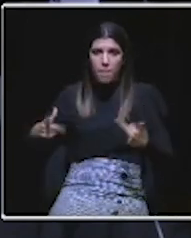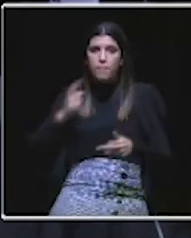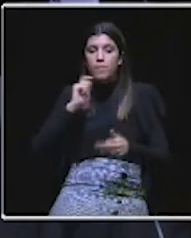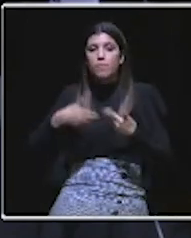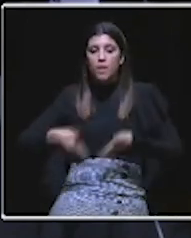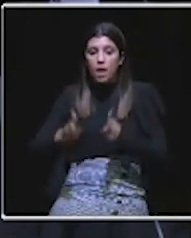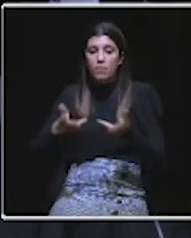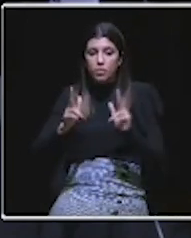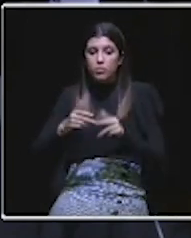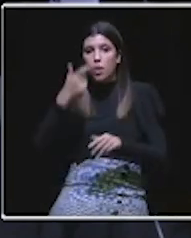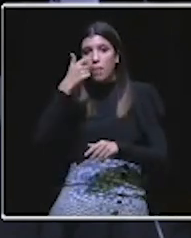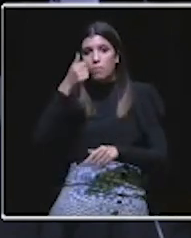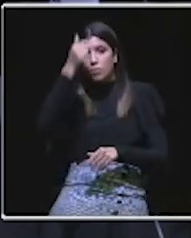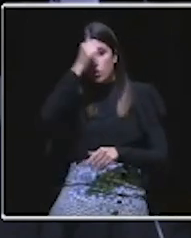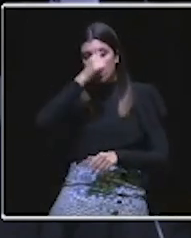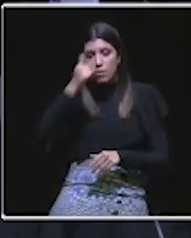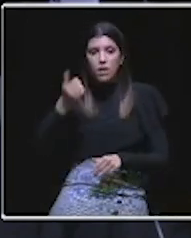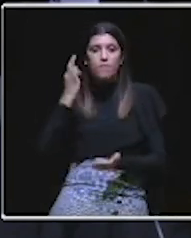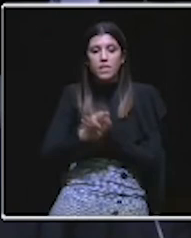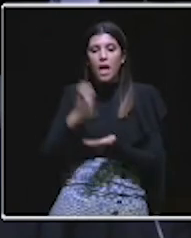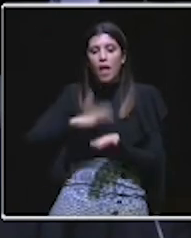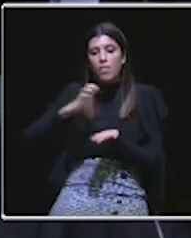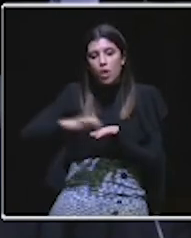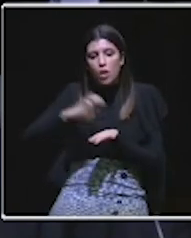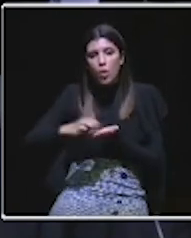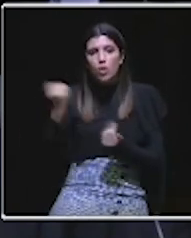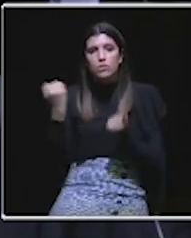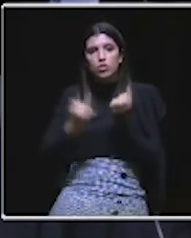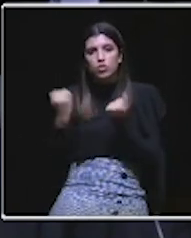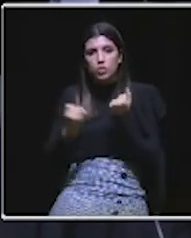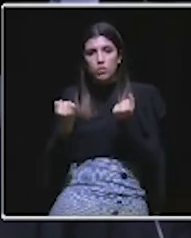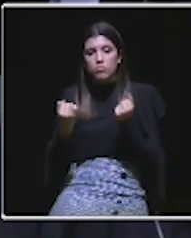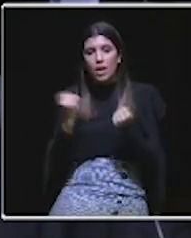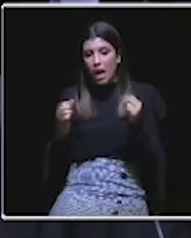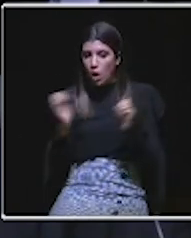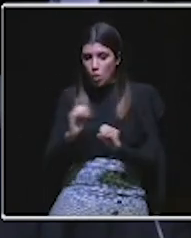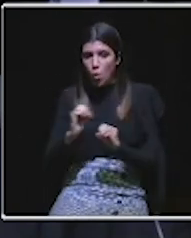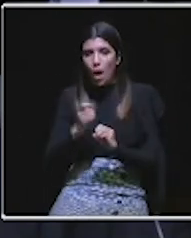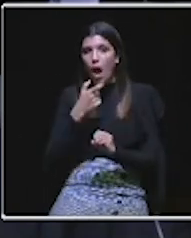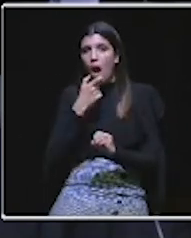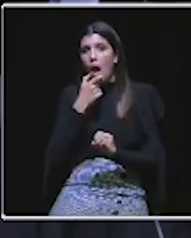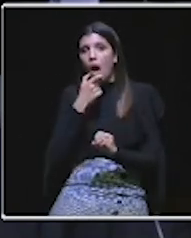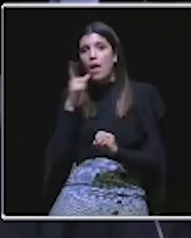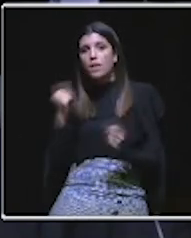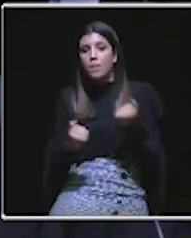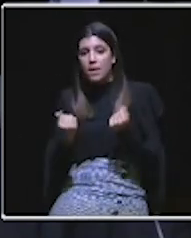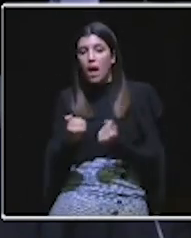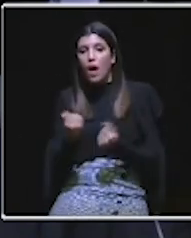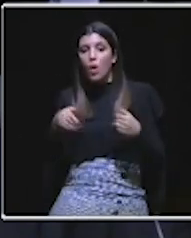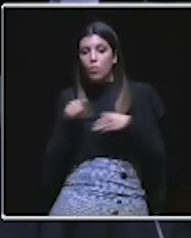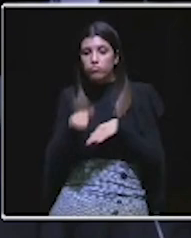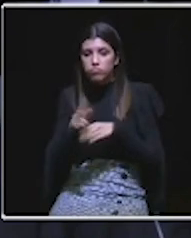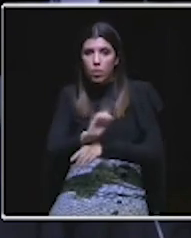Avenida da Liberdade às pessoas nos domingos e feriados e de redução da velocidade de circulação. Nem da consulta pública a este propósito, que também depois foi aprovada em maio,